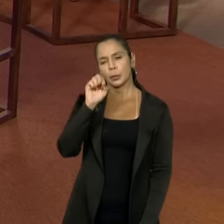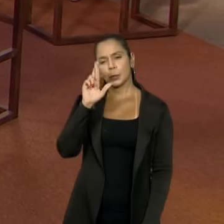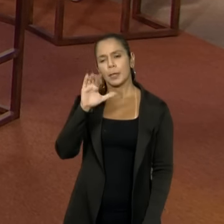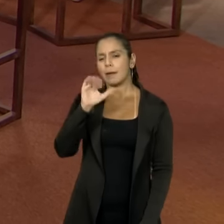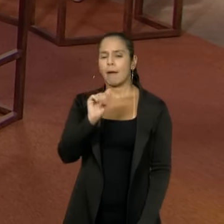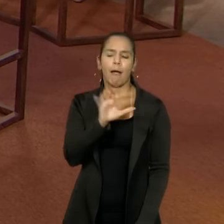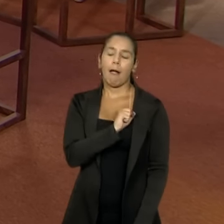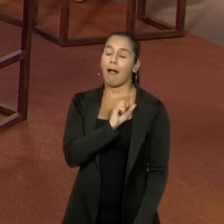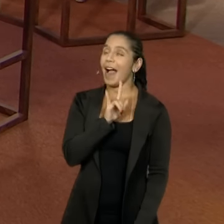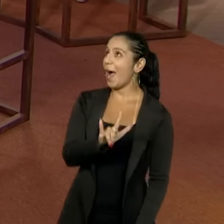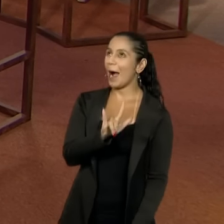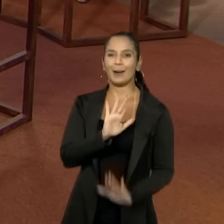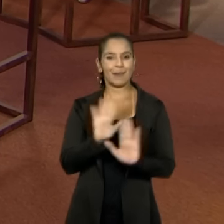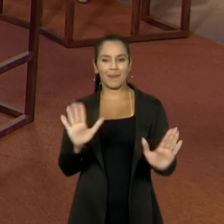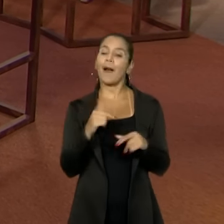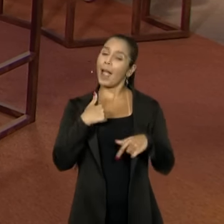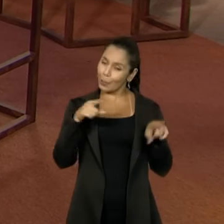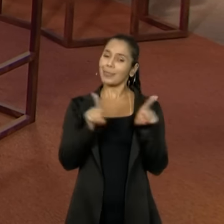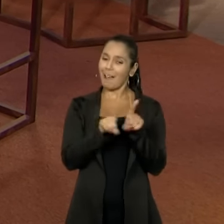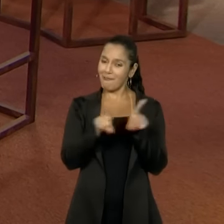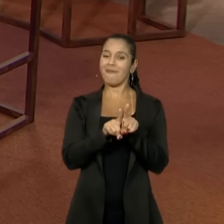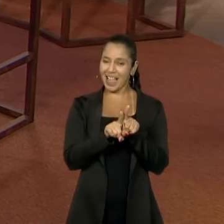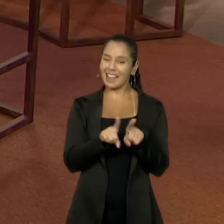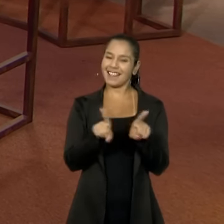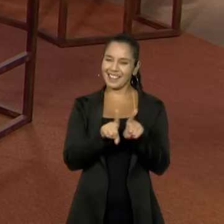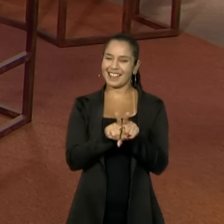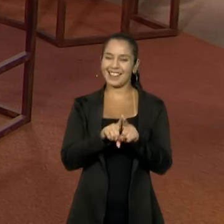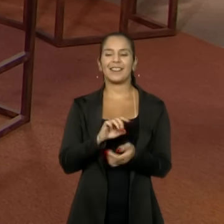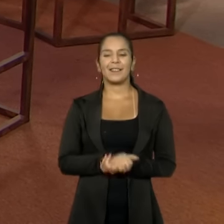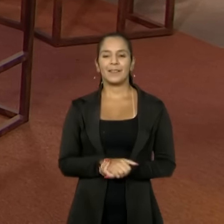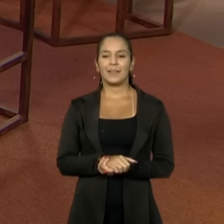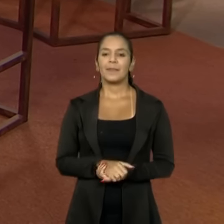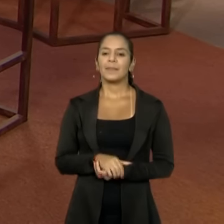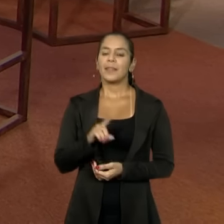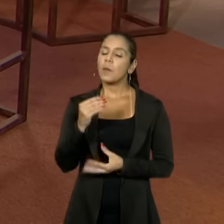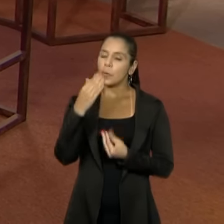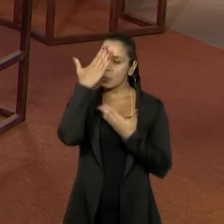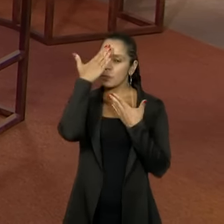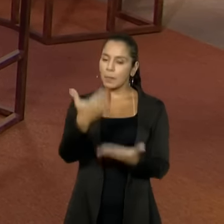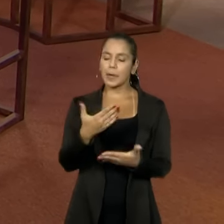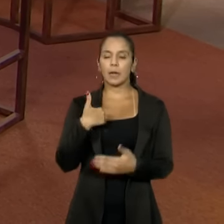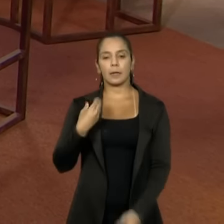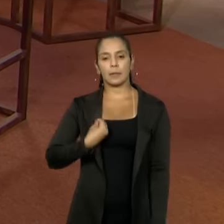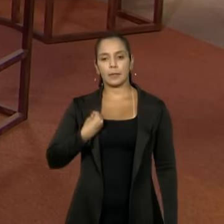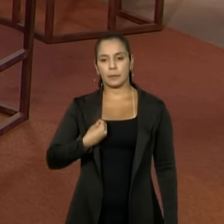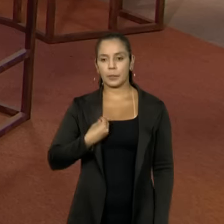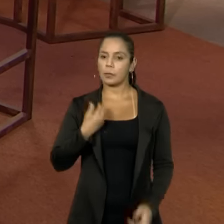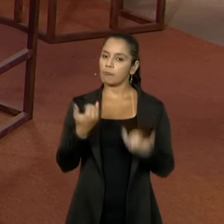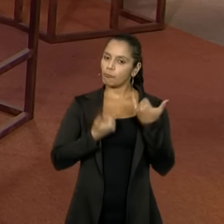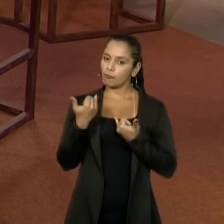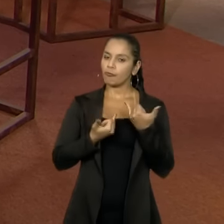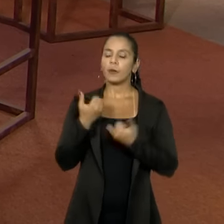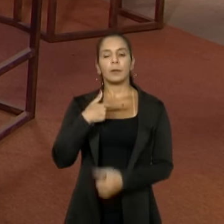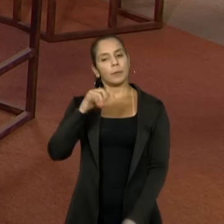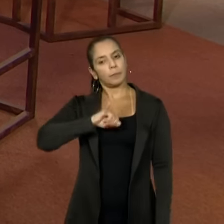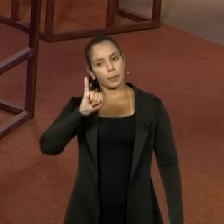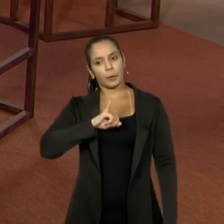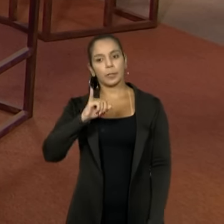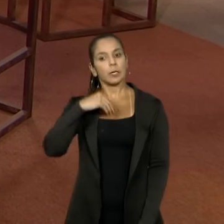Obrigada. Eu também. Você, eu tô... Quem não, né? Quem não? Muito obrigada. Adelzão, muito obrigada pela presença. Com tantas informações importantes e com